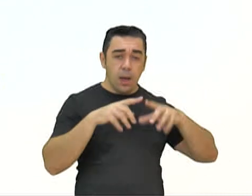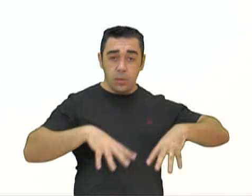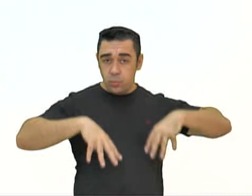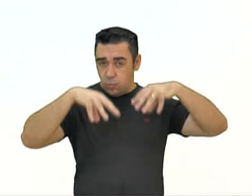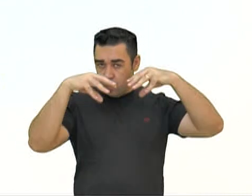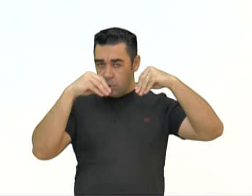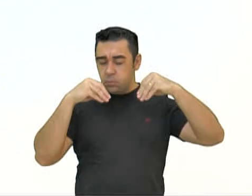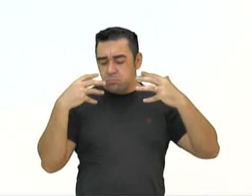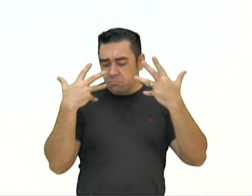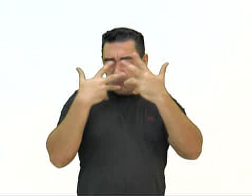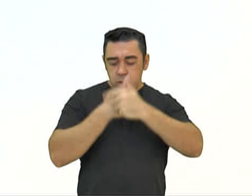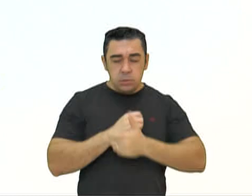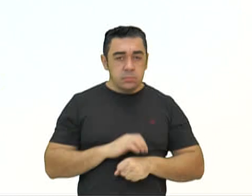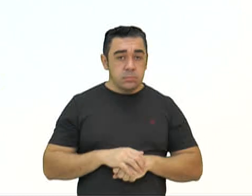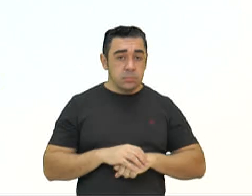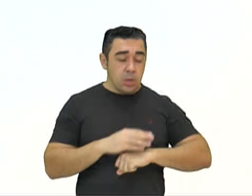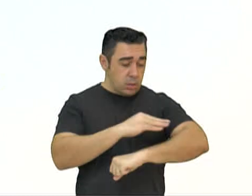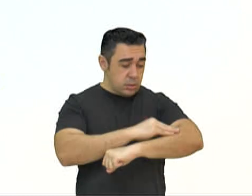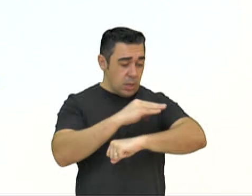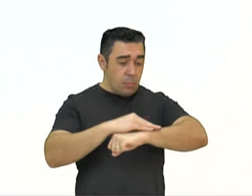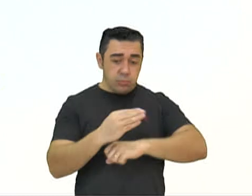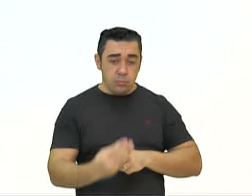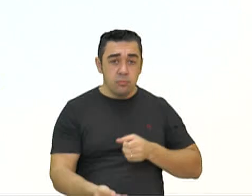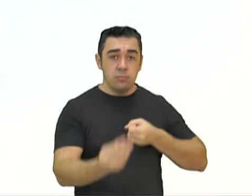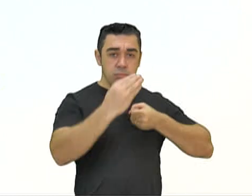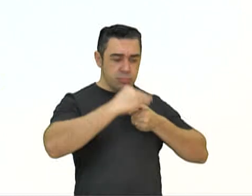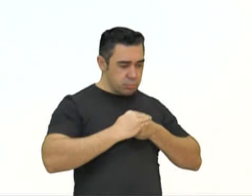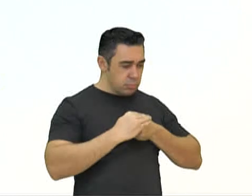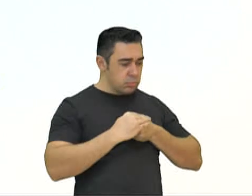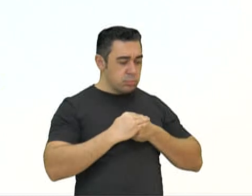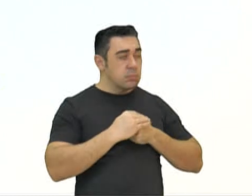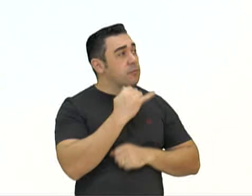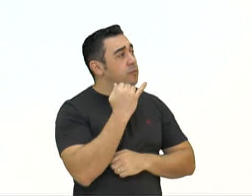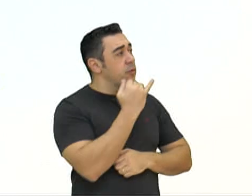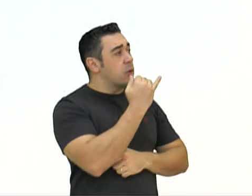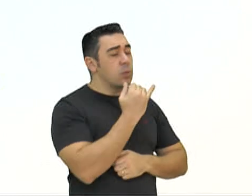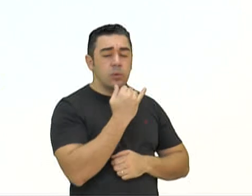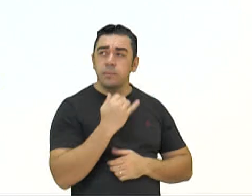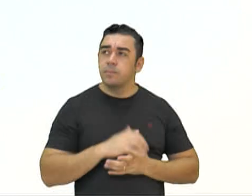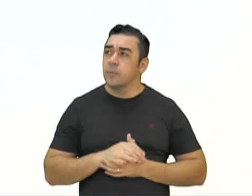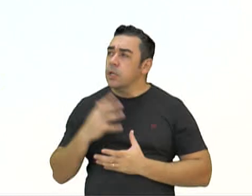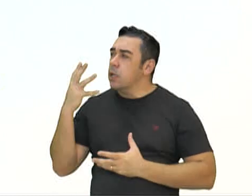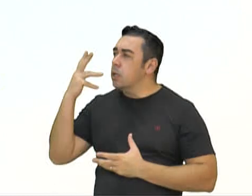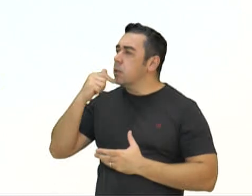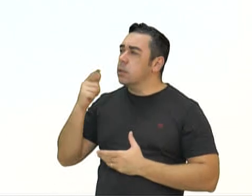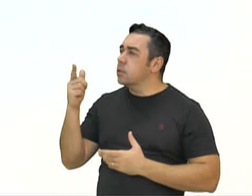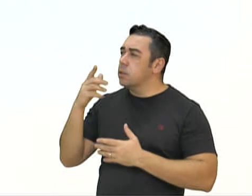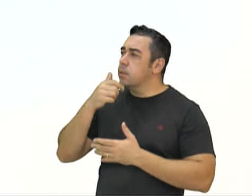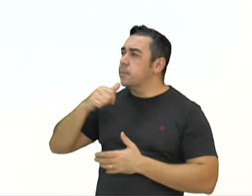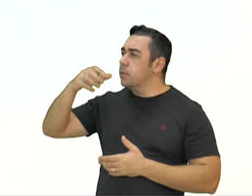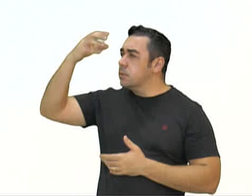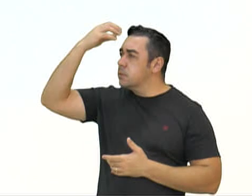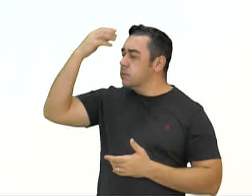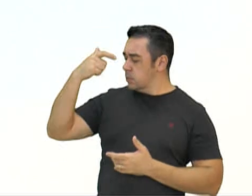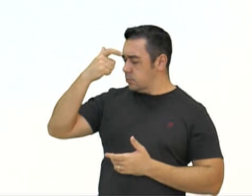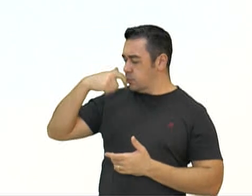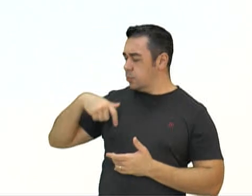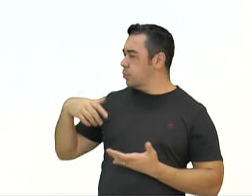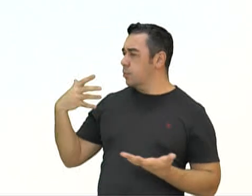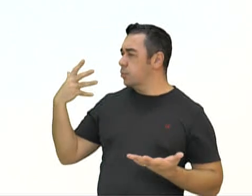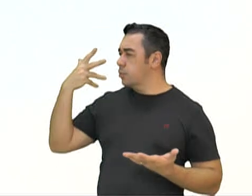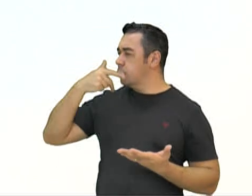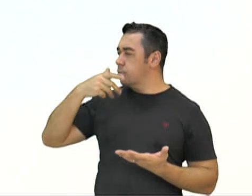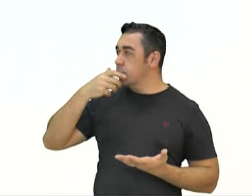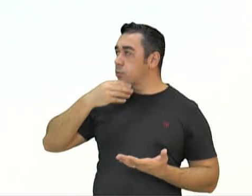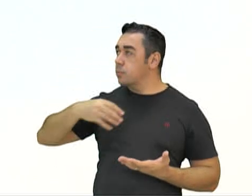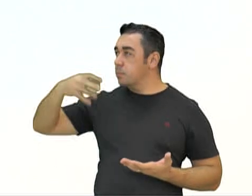Então, a rã pulou para o seu colo e disse: "Linda princesa, eu já fui um príncipe muito bonito. Uma